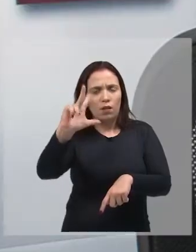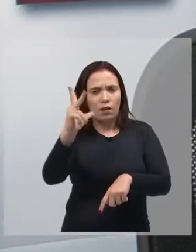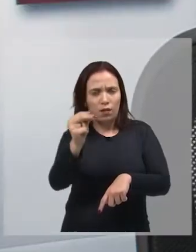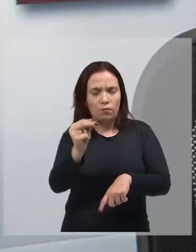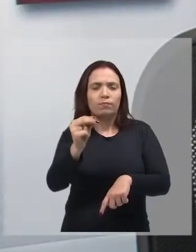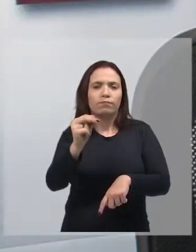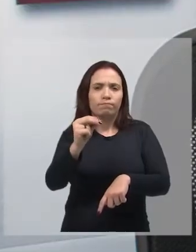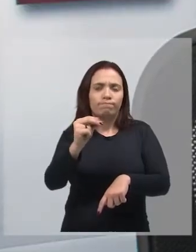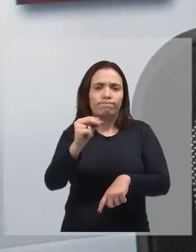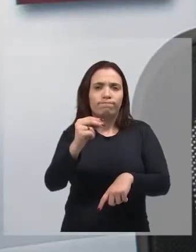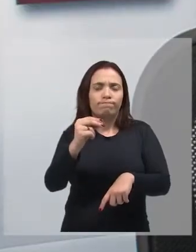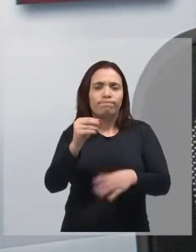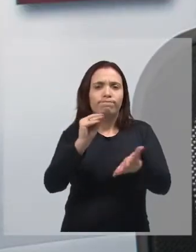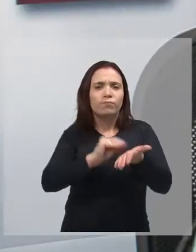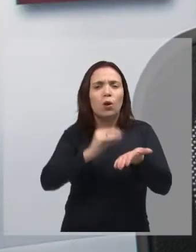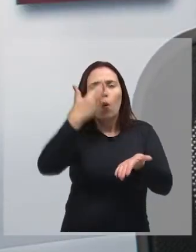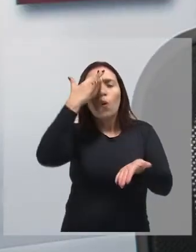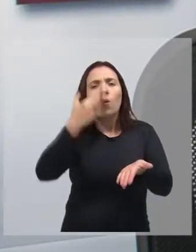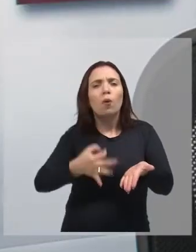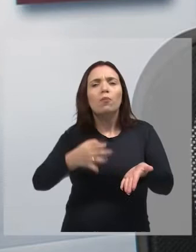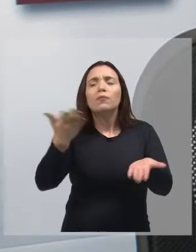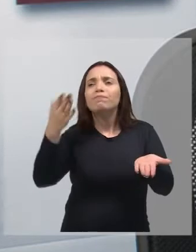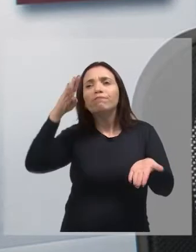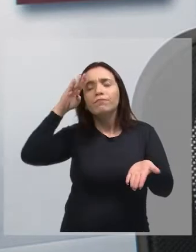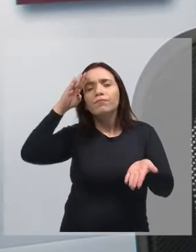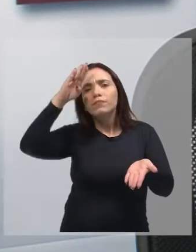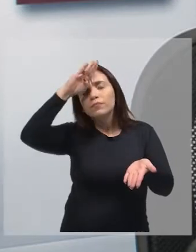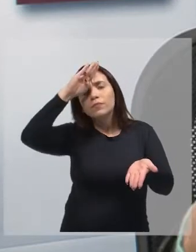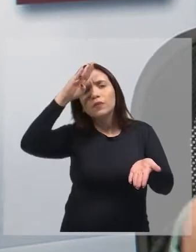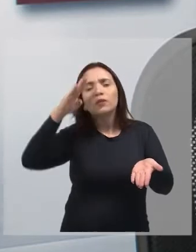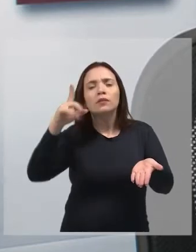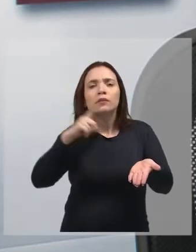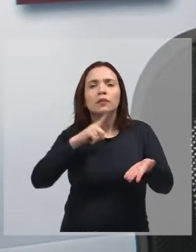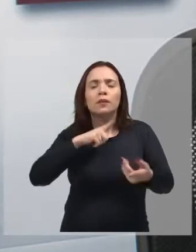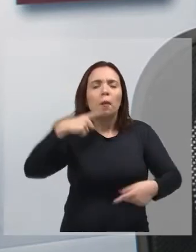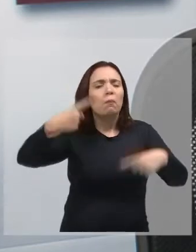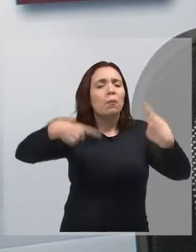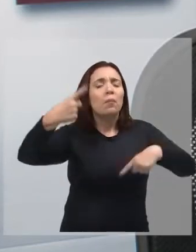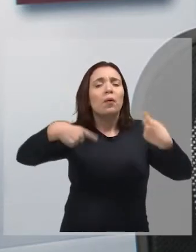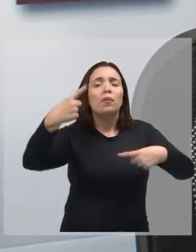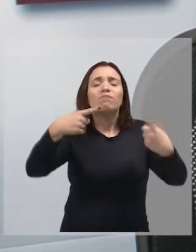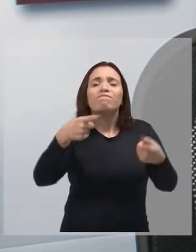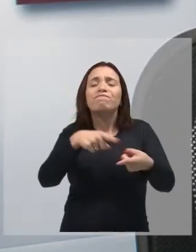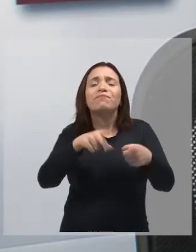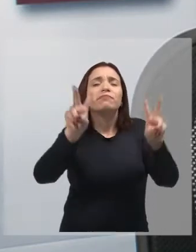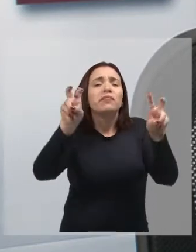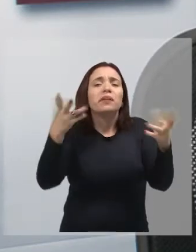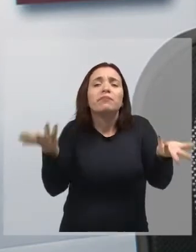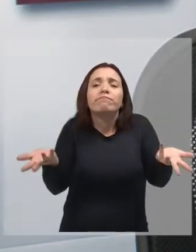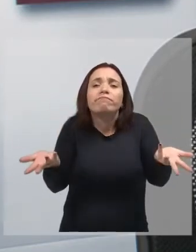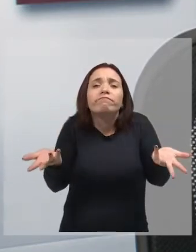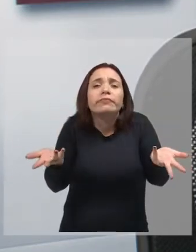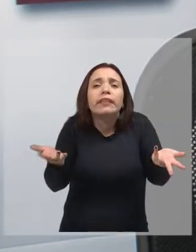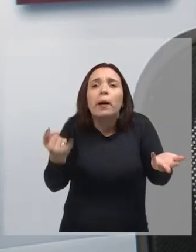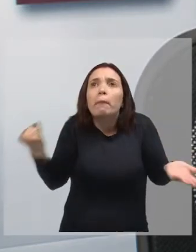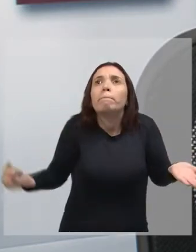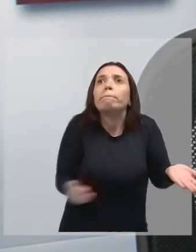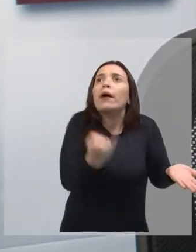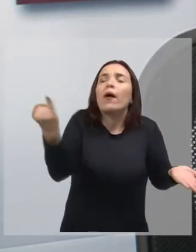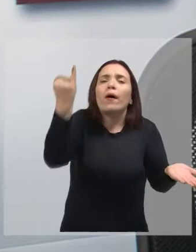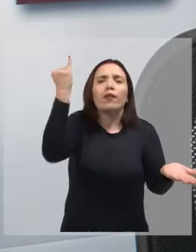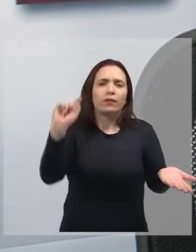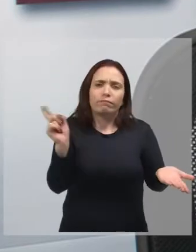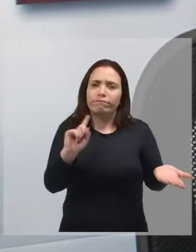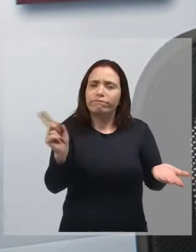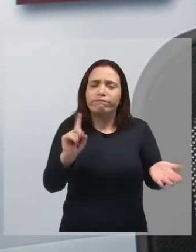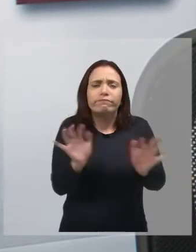eu não compreendo aquilo internamente do governo de Jair Messias Bolsonaro. Embates que não, na minha avaliação, gasta muita energia, não rende ao